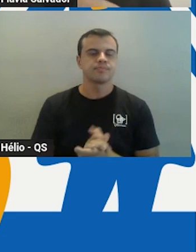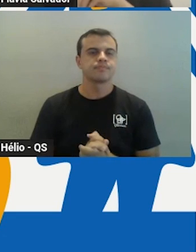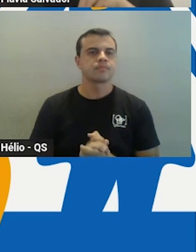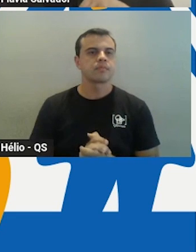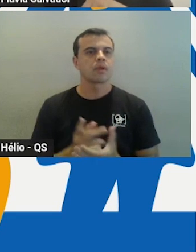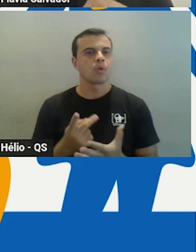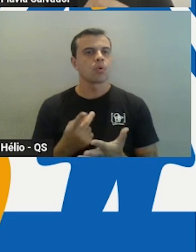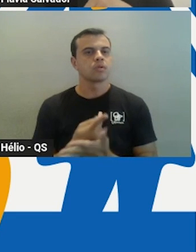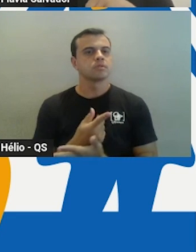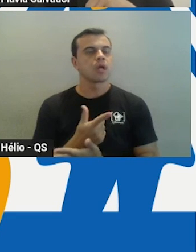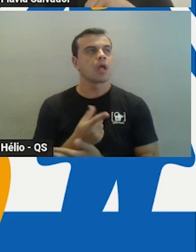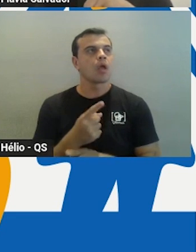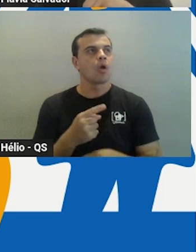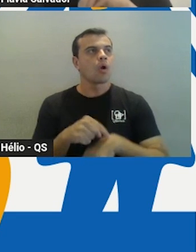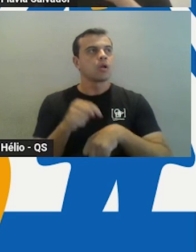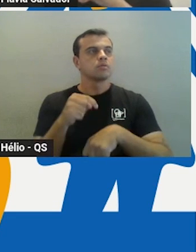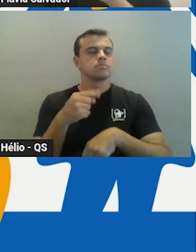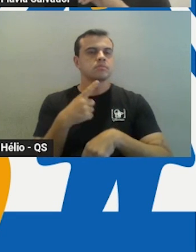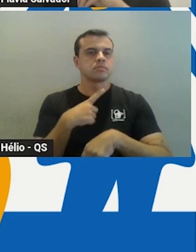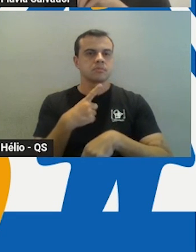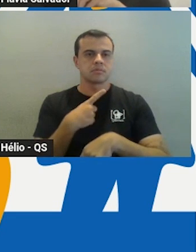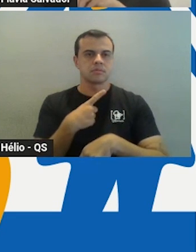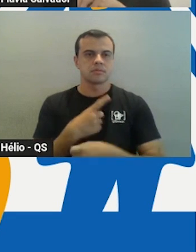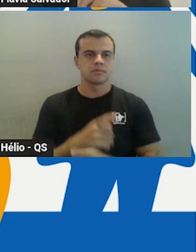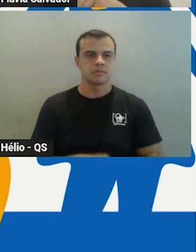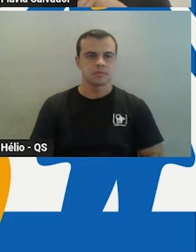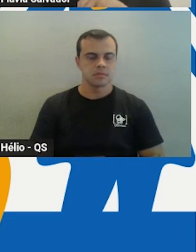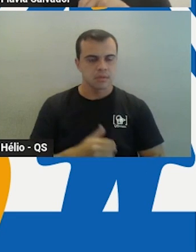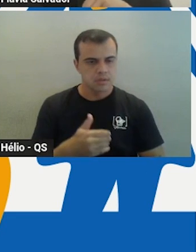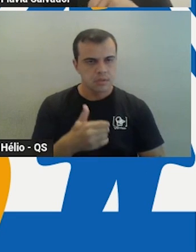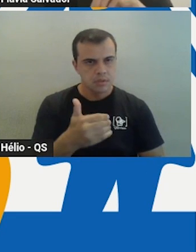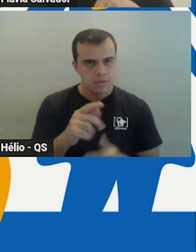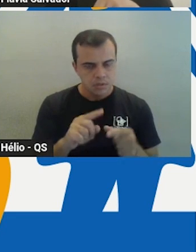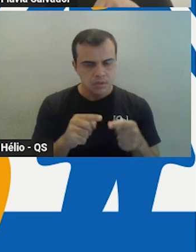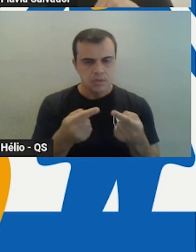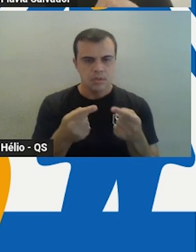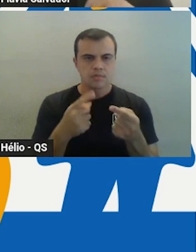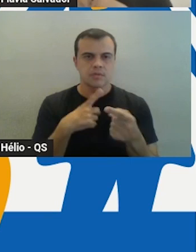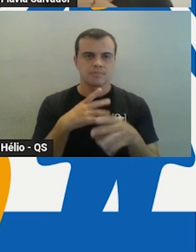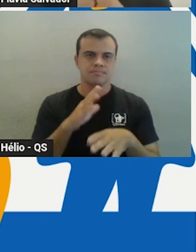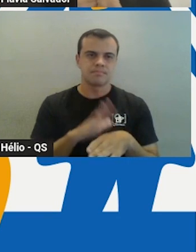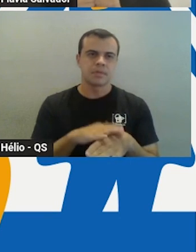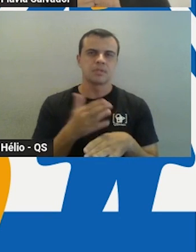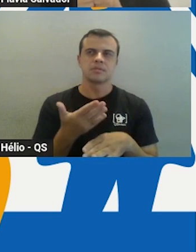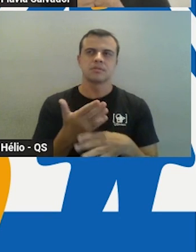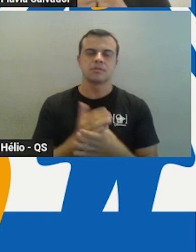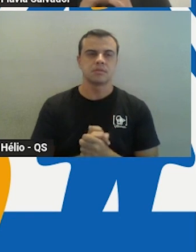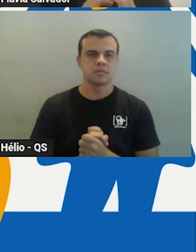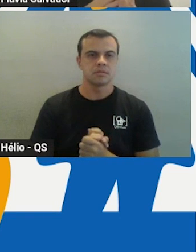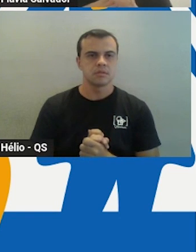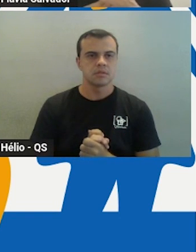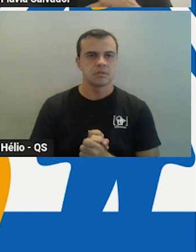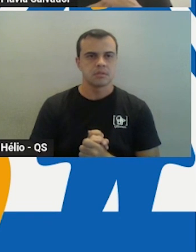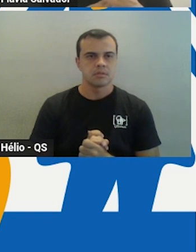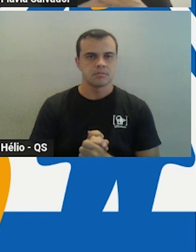chegar numa hora e tornando esses desafios mais